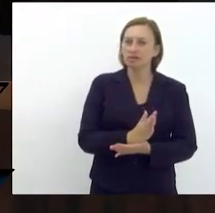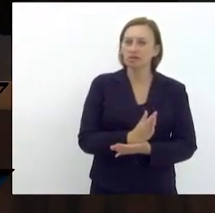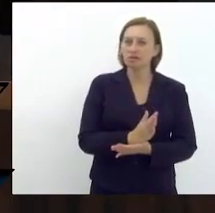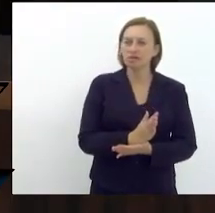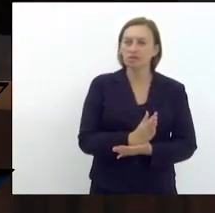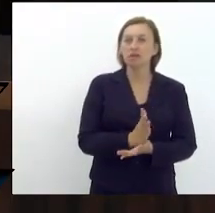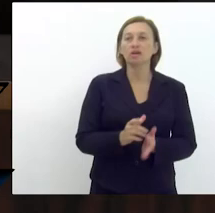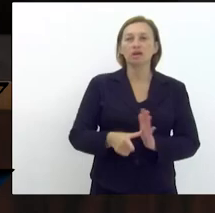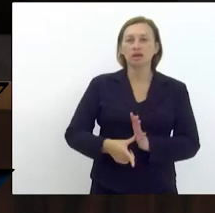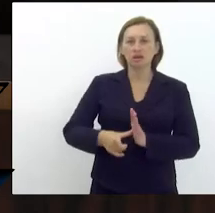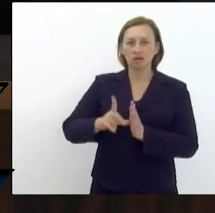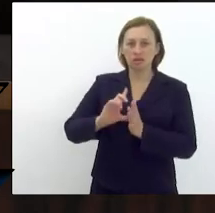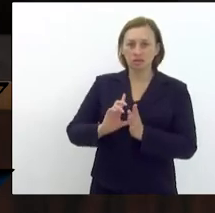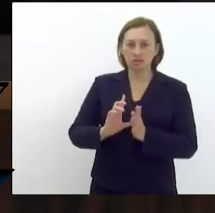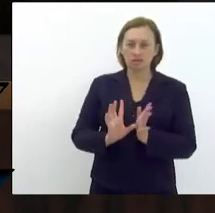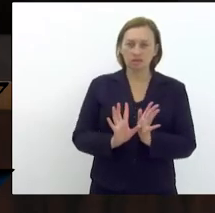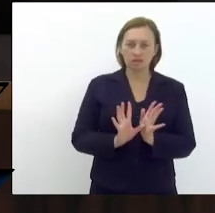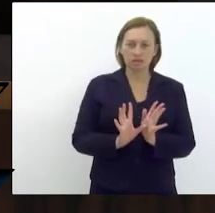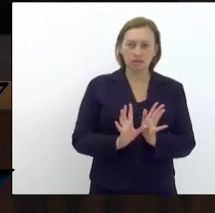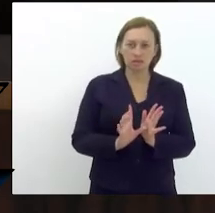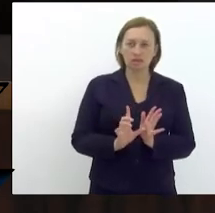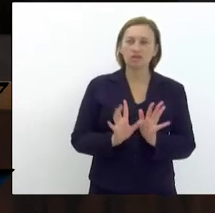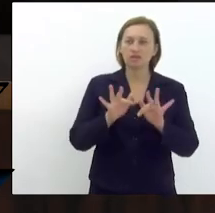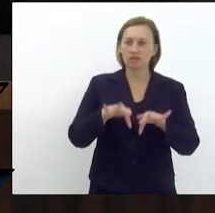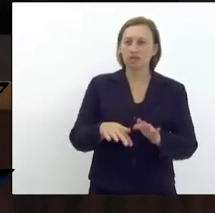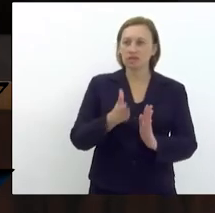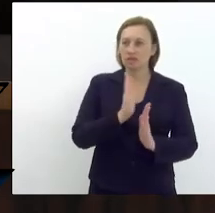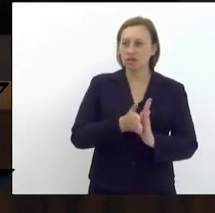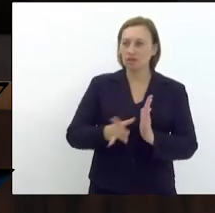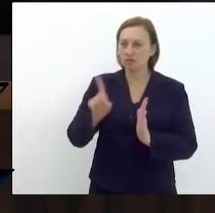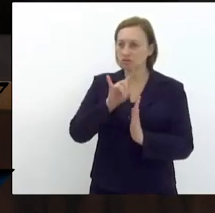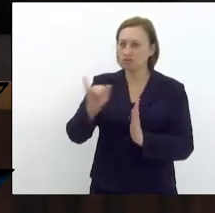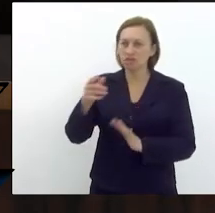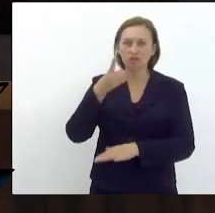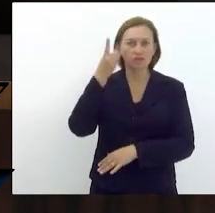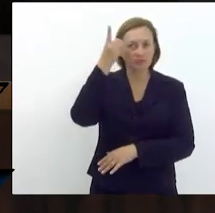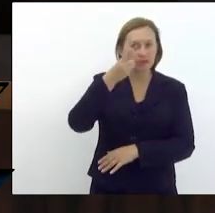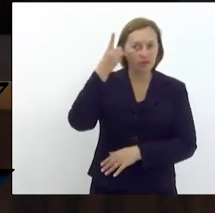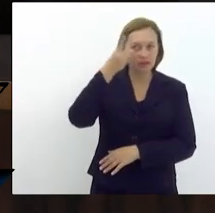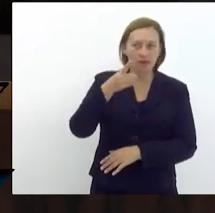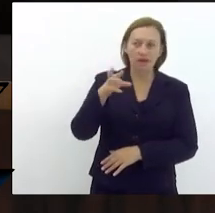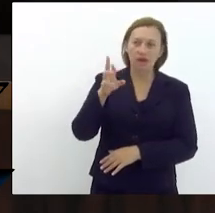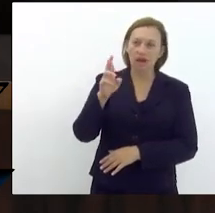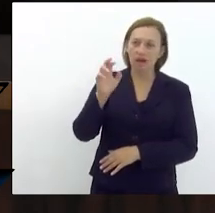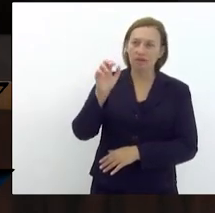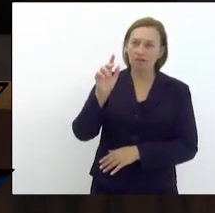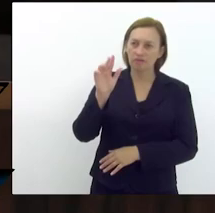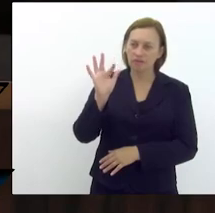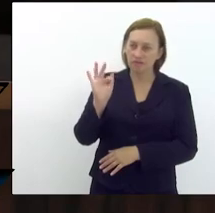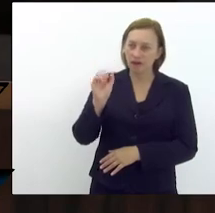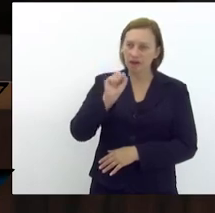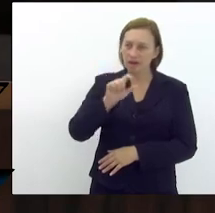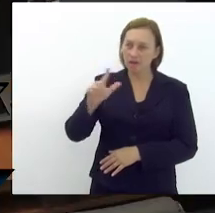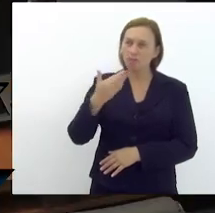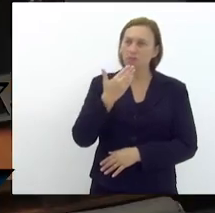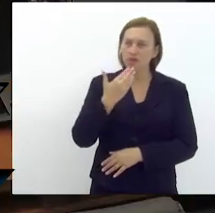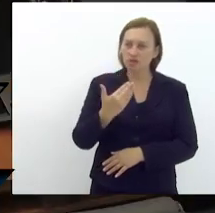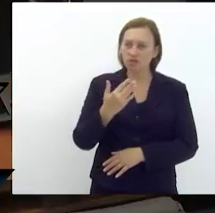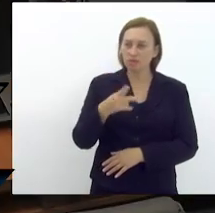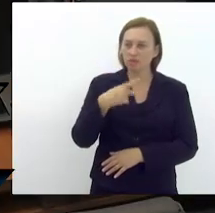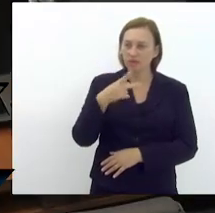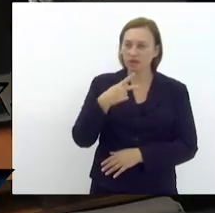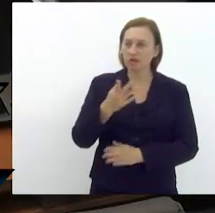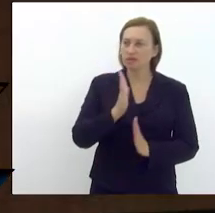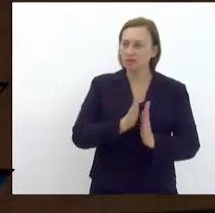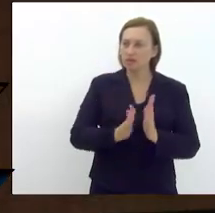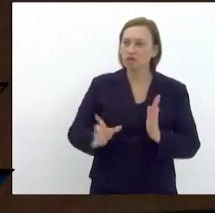antes de encerrar a ordem do dia Deputado Rafael Nobre pediu uma uma questão de